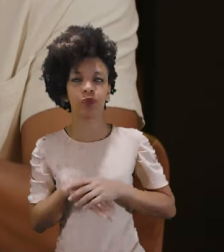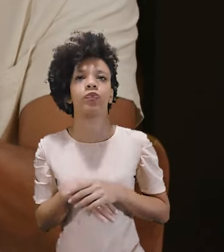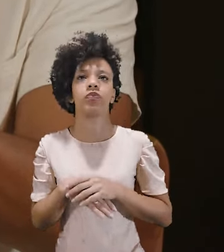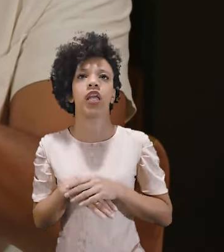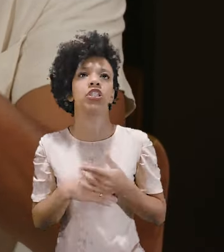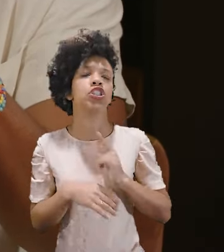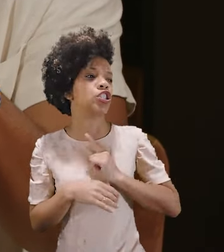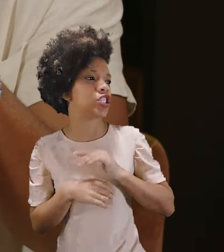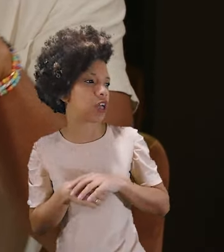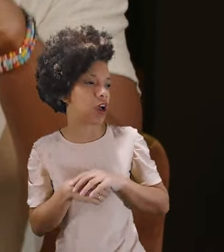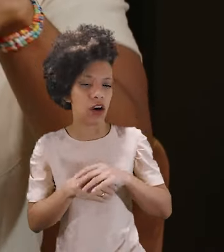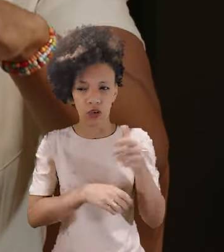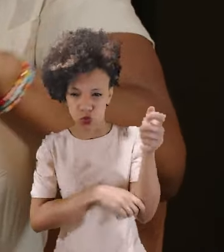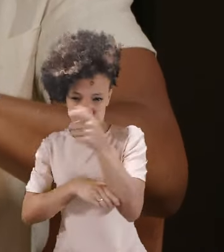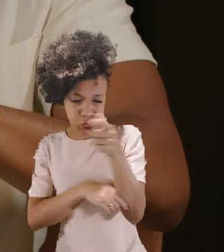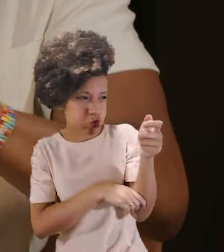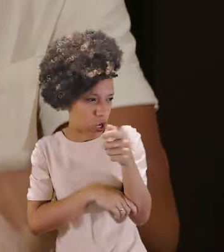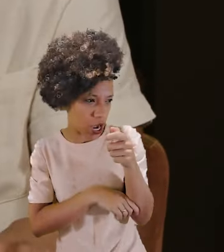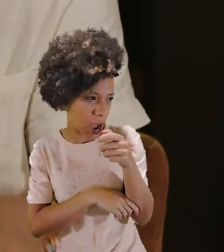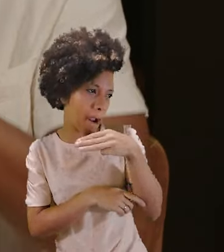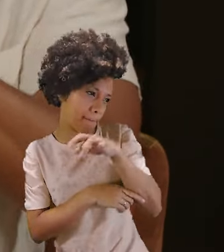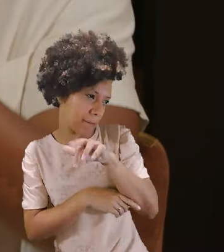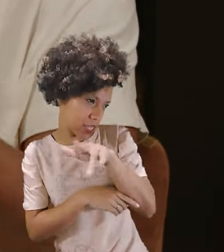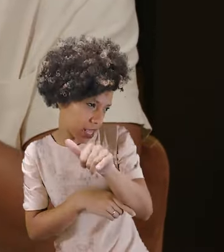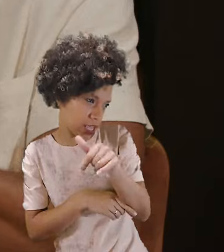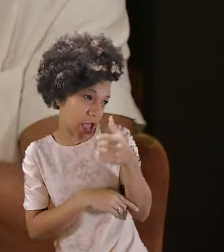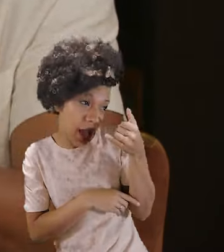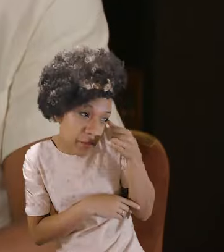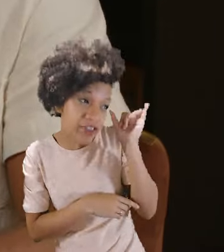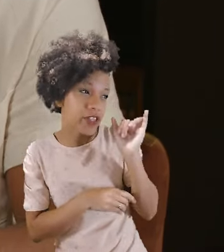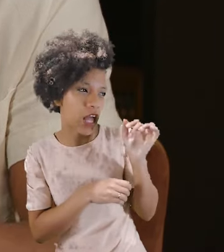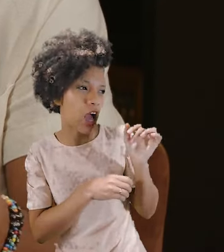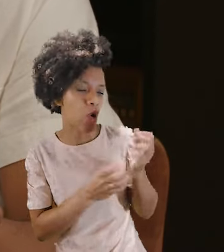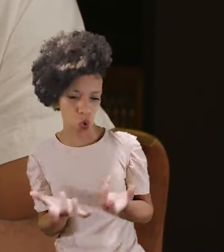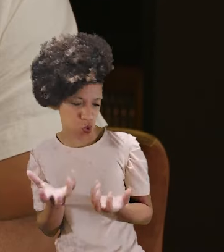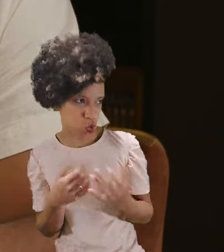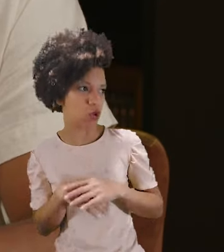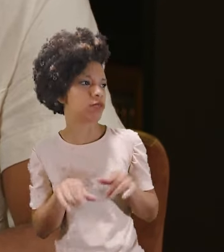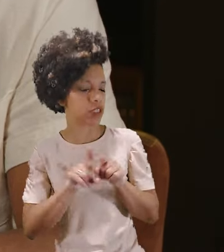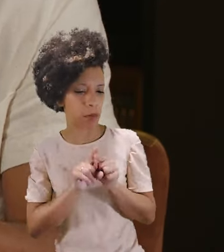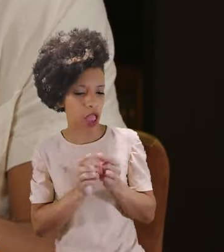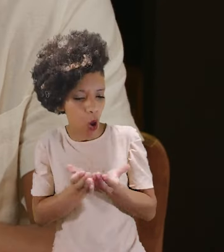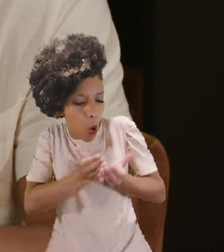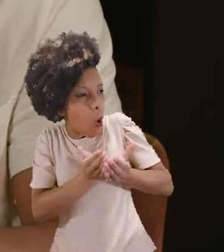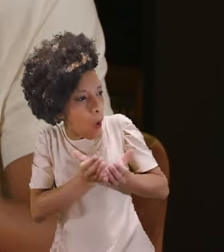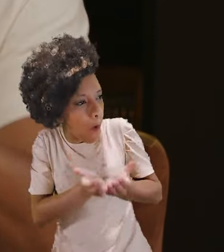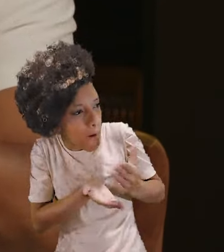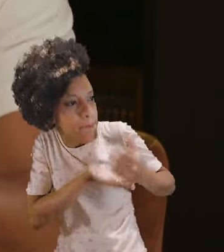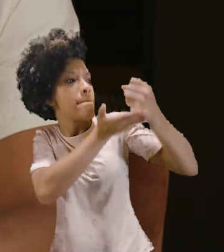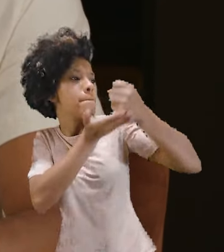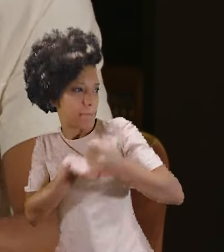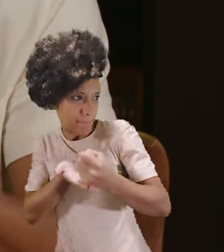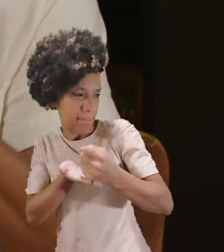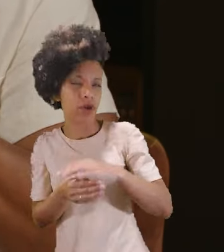tipo negócio de mangueira de incêndio só com essas coisas assim de incêndio possa via nós falamos assim a gente passar por isso E aí beleza